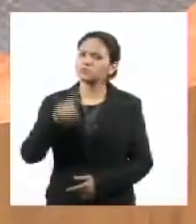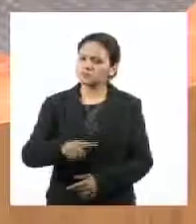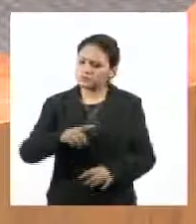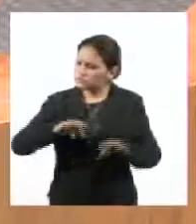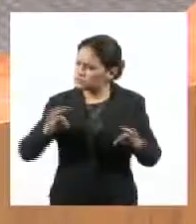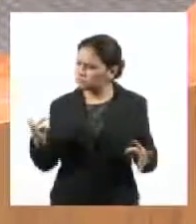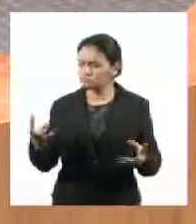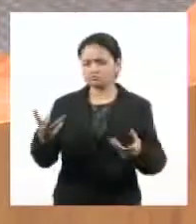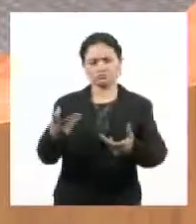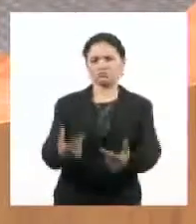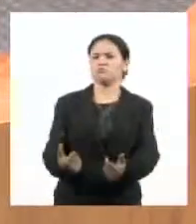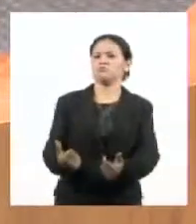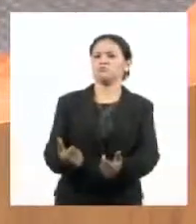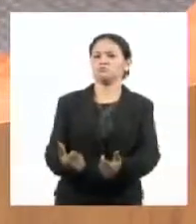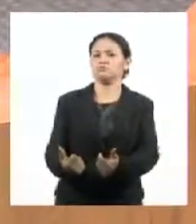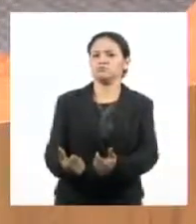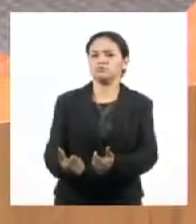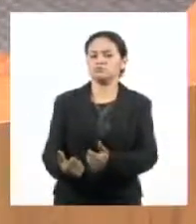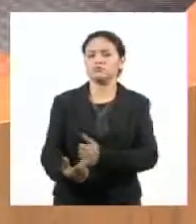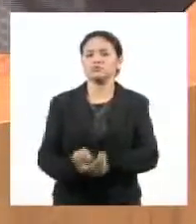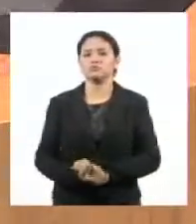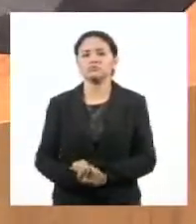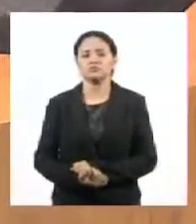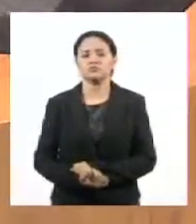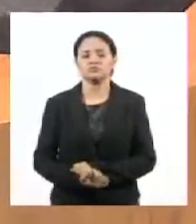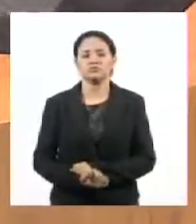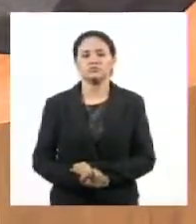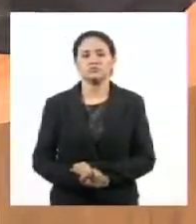É uma casa coletiva, é uma casa